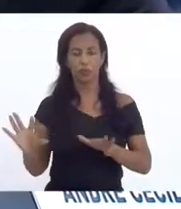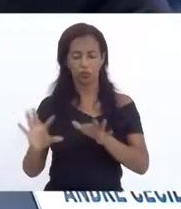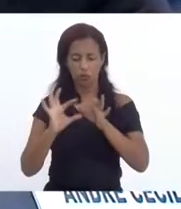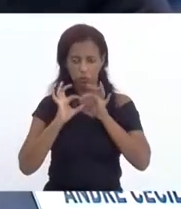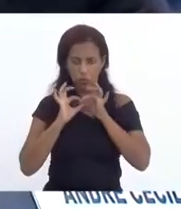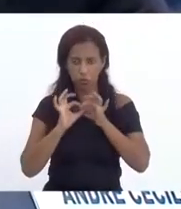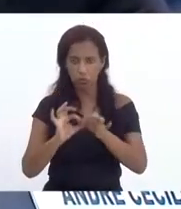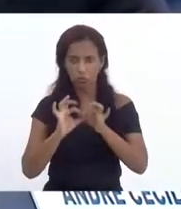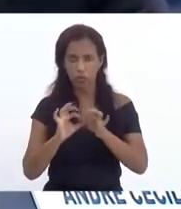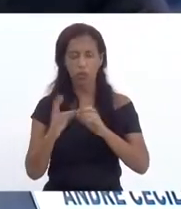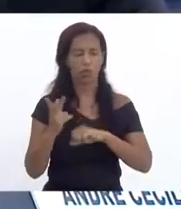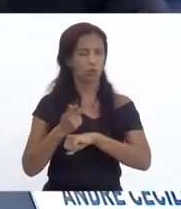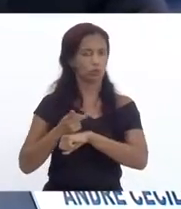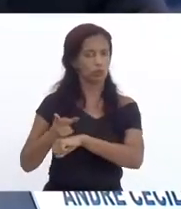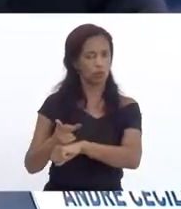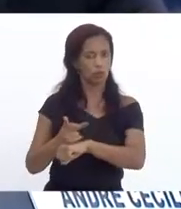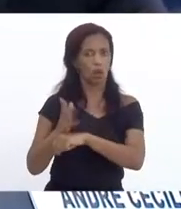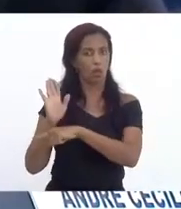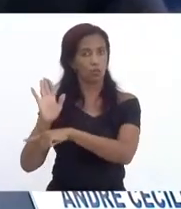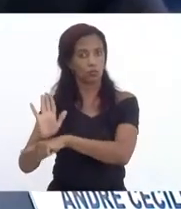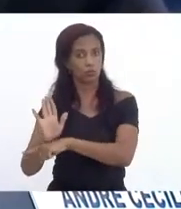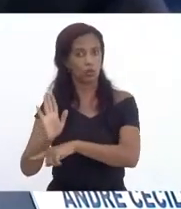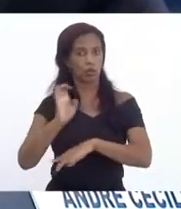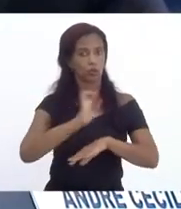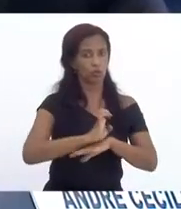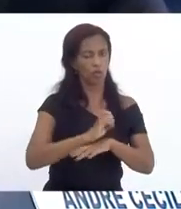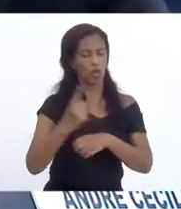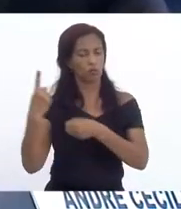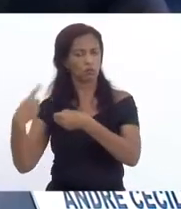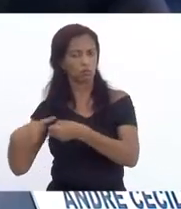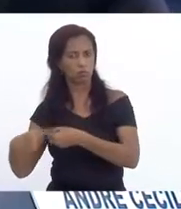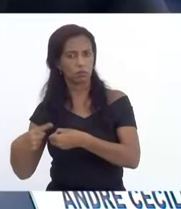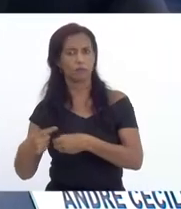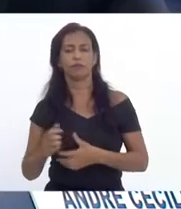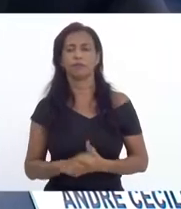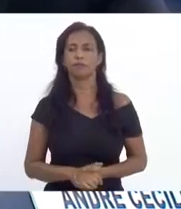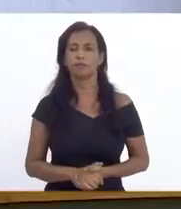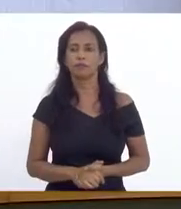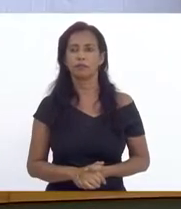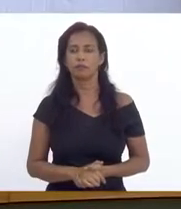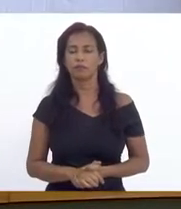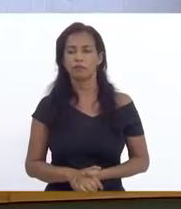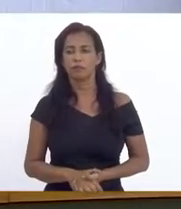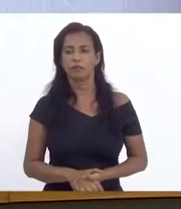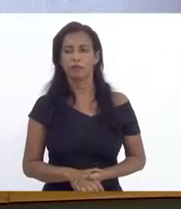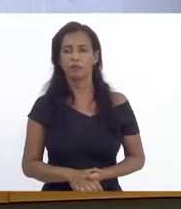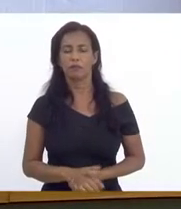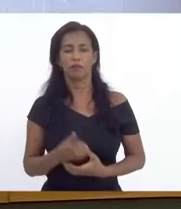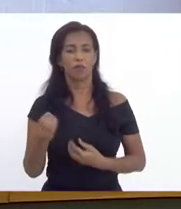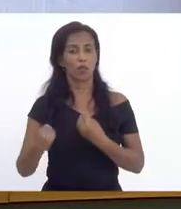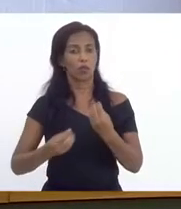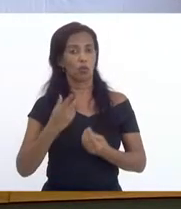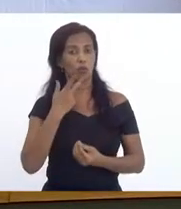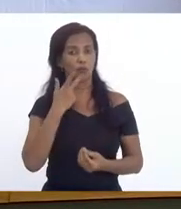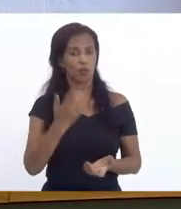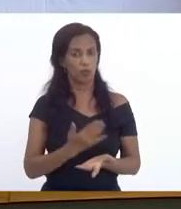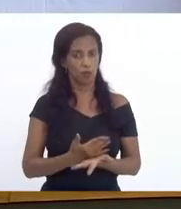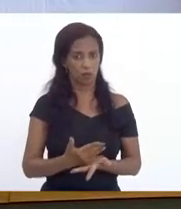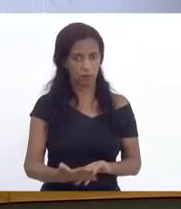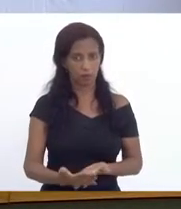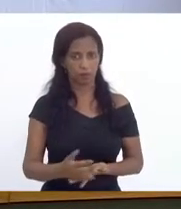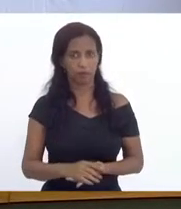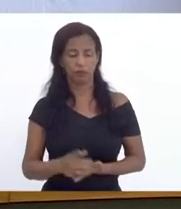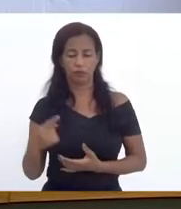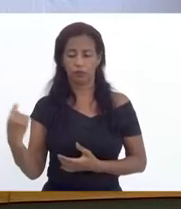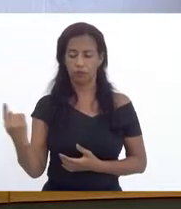de unidade, de buscar ajudar o Estado, ajudar os municípios. E, como eu disse no início,